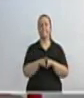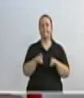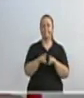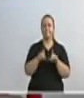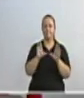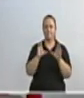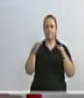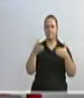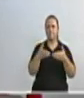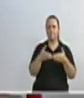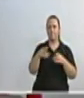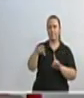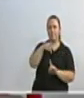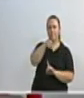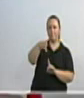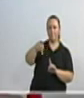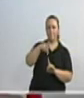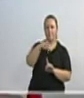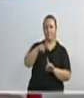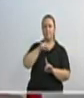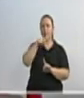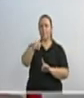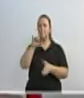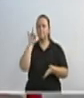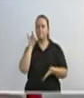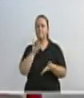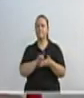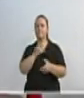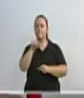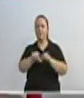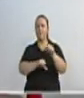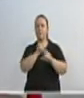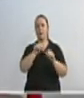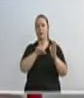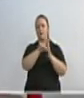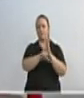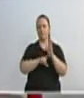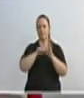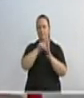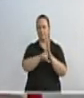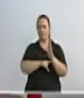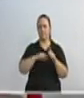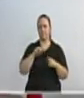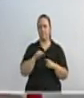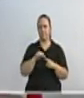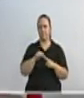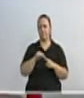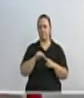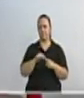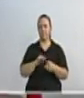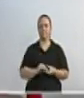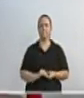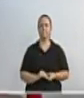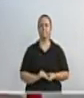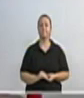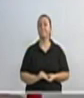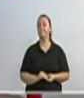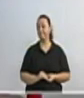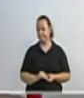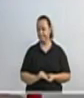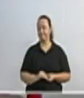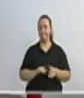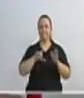Planejamento para que nós possamos, efetivamente, alterar a legislação municipal. A legislação municipal,